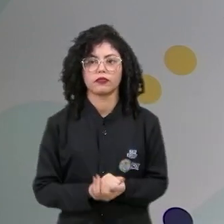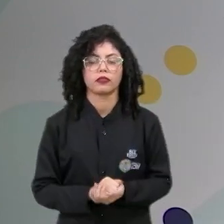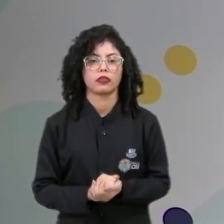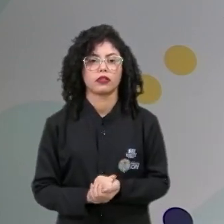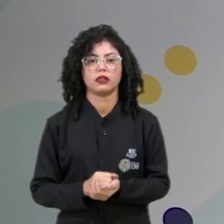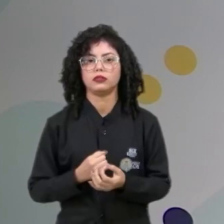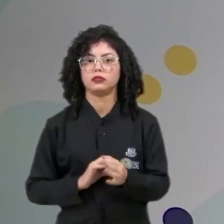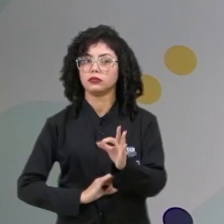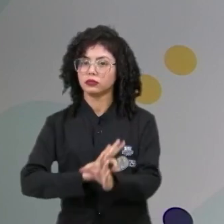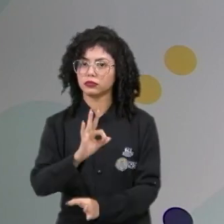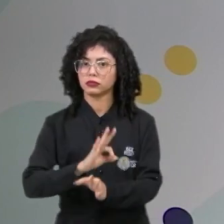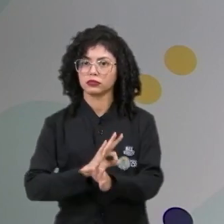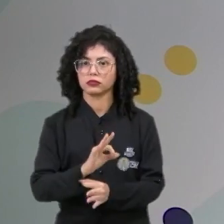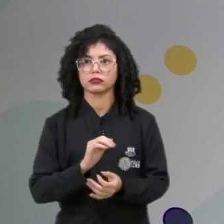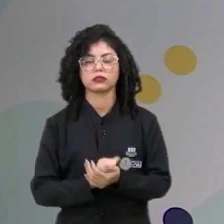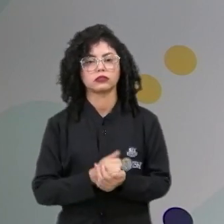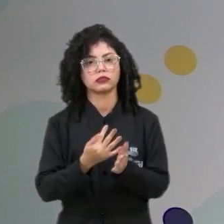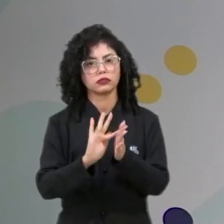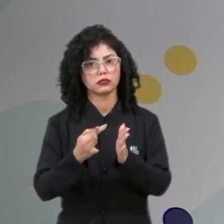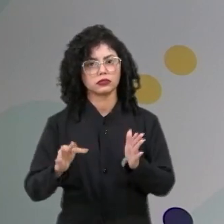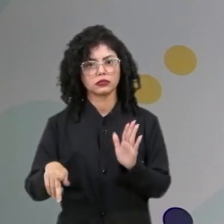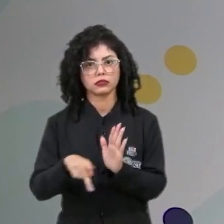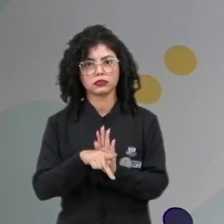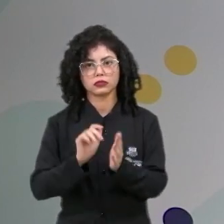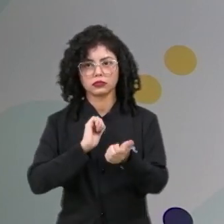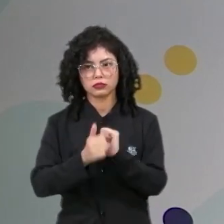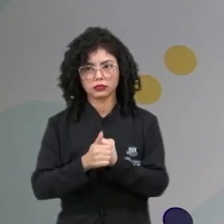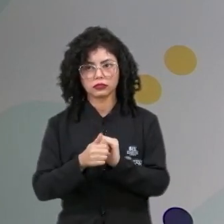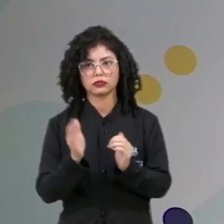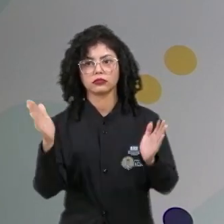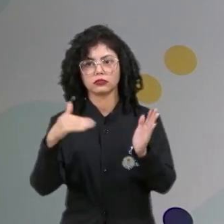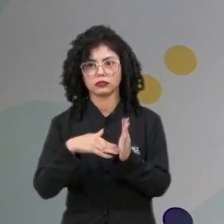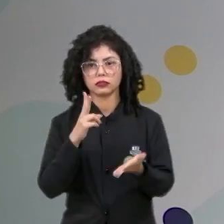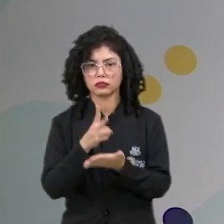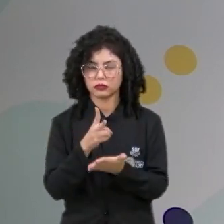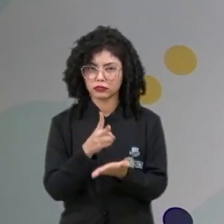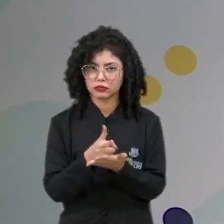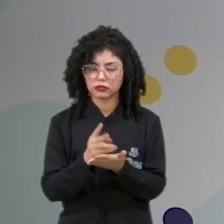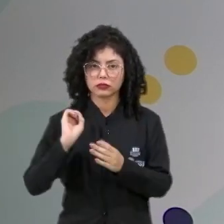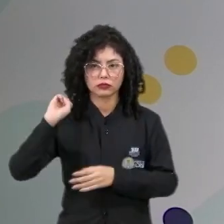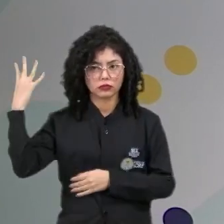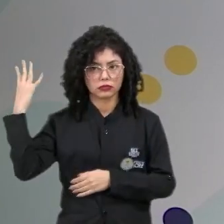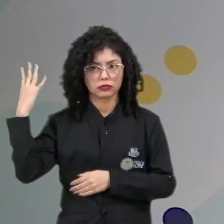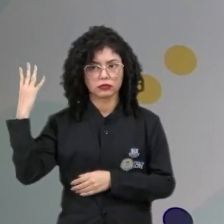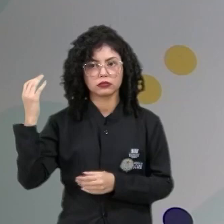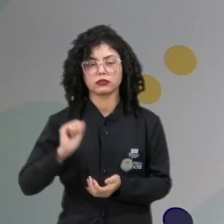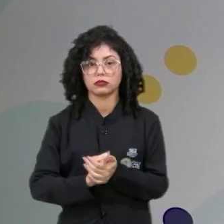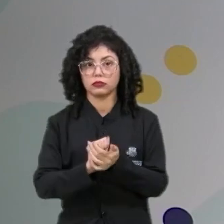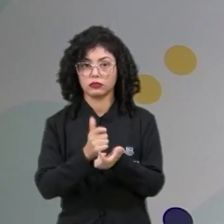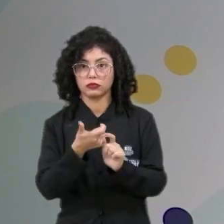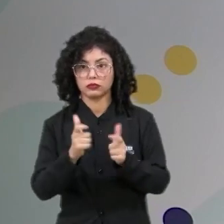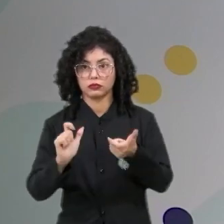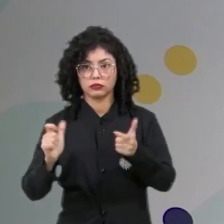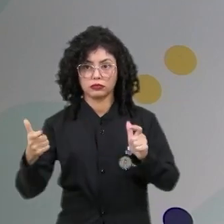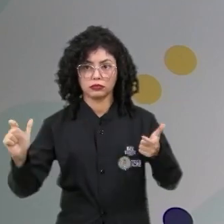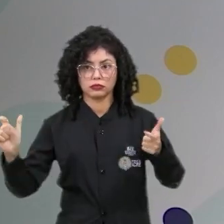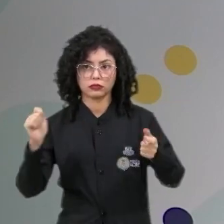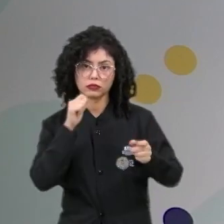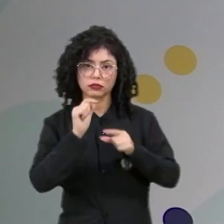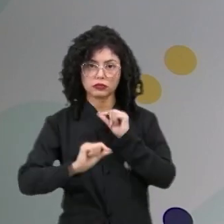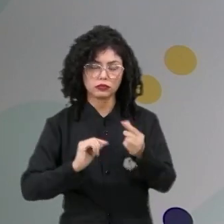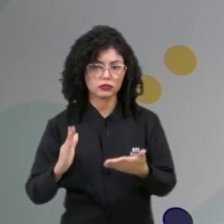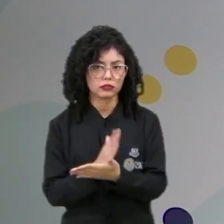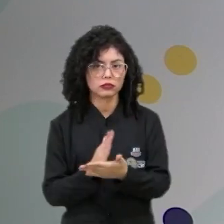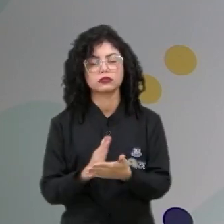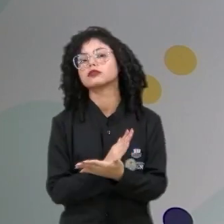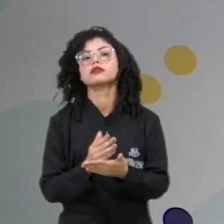está funcionando de maneira inadequada, ou então acontece que aumentou algum